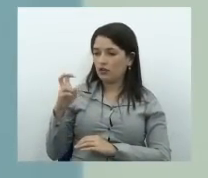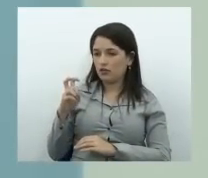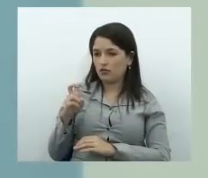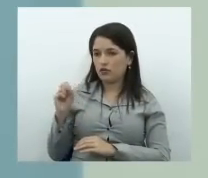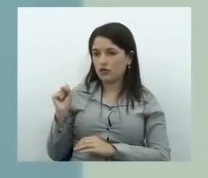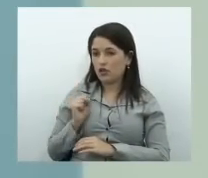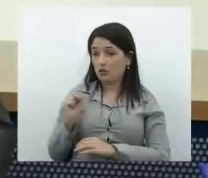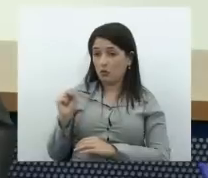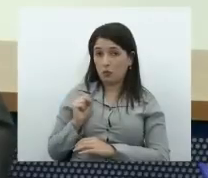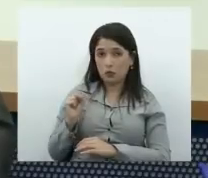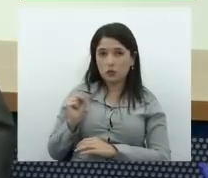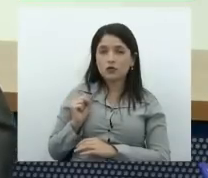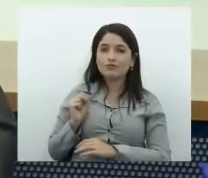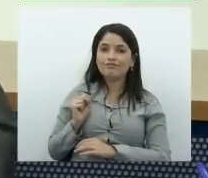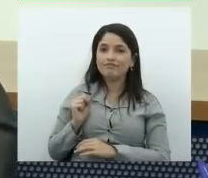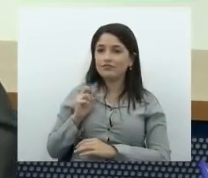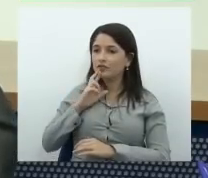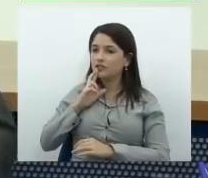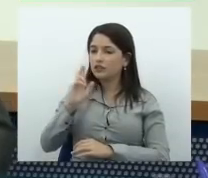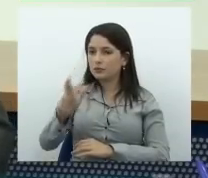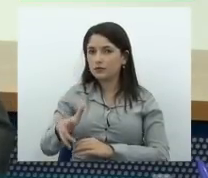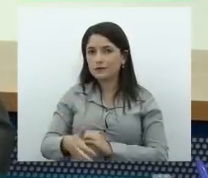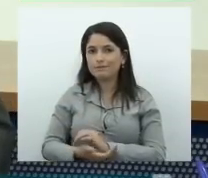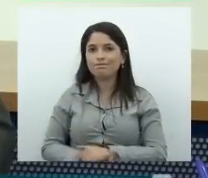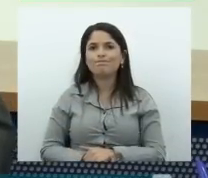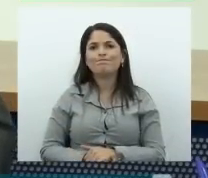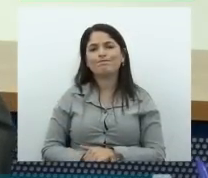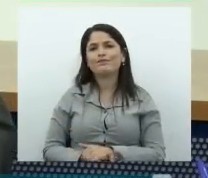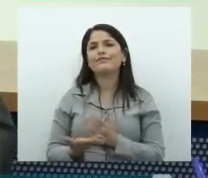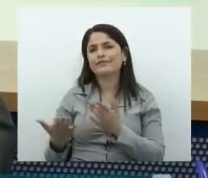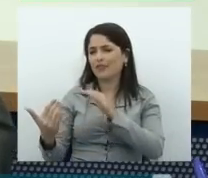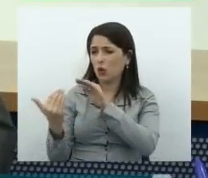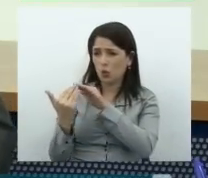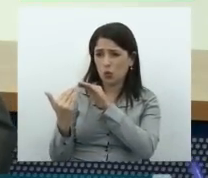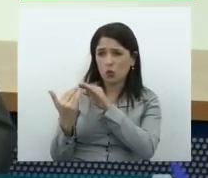tréplica. Carlos Roberto, concordo plenamente com você. O PT